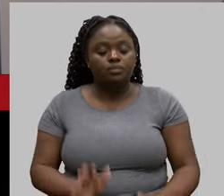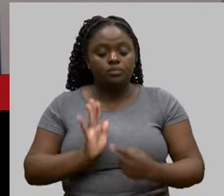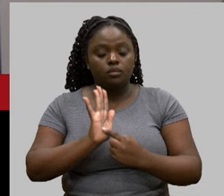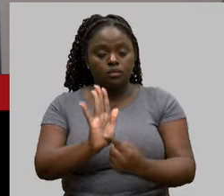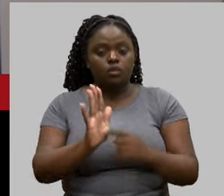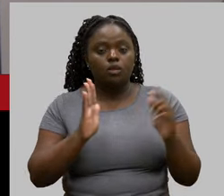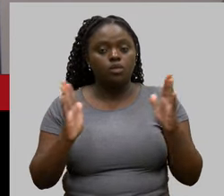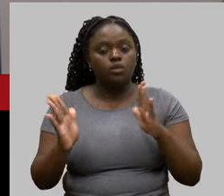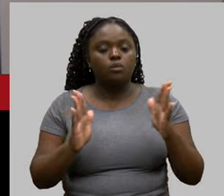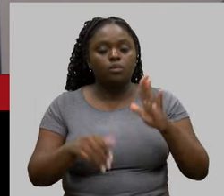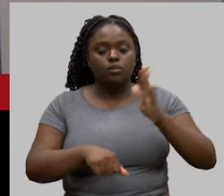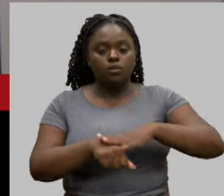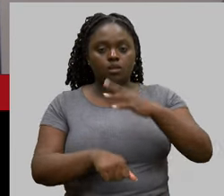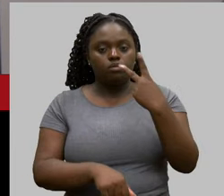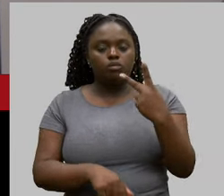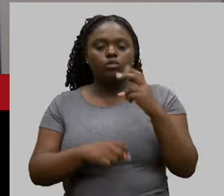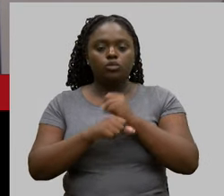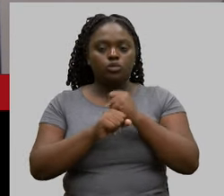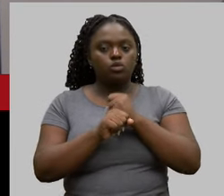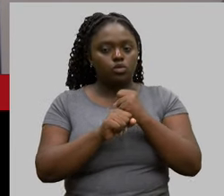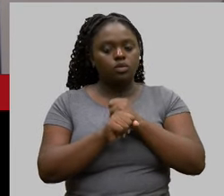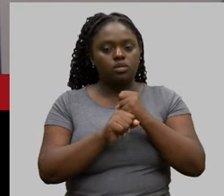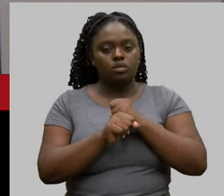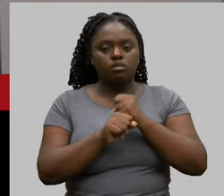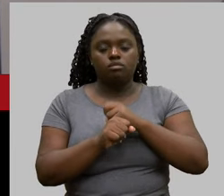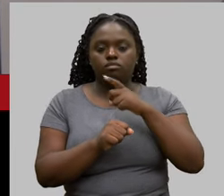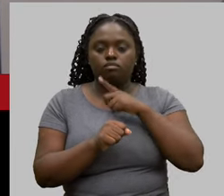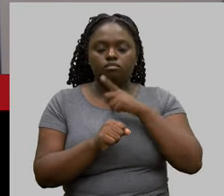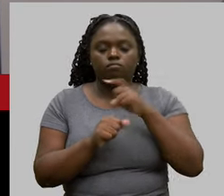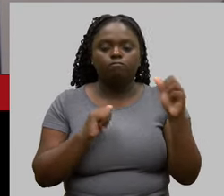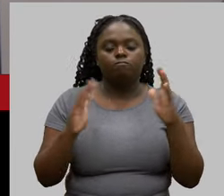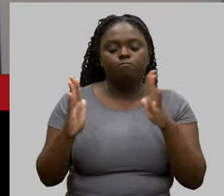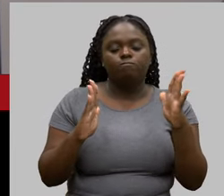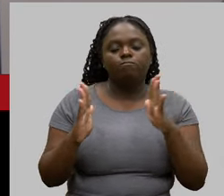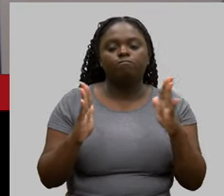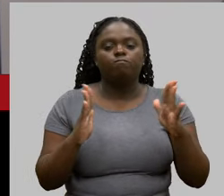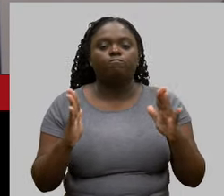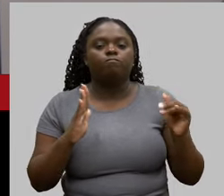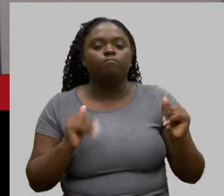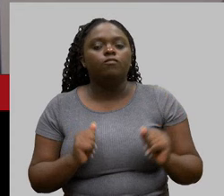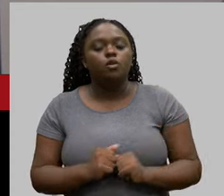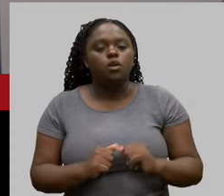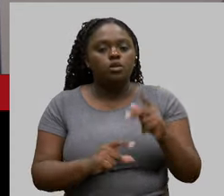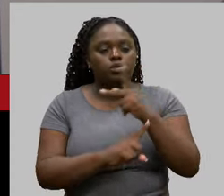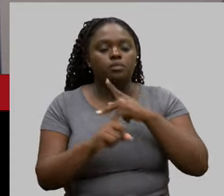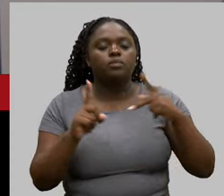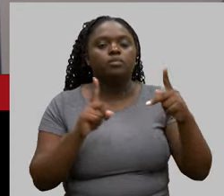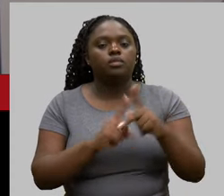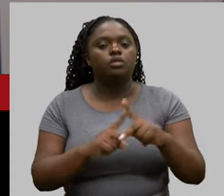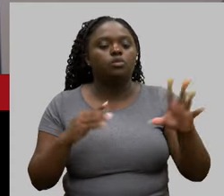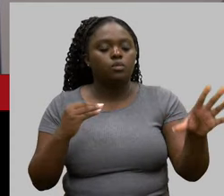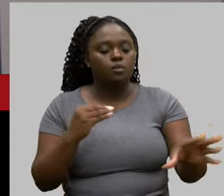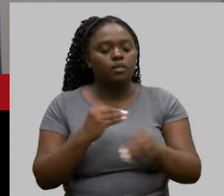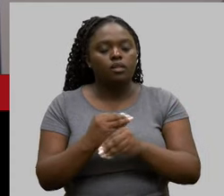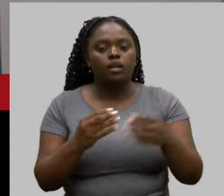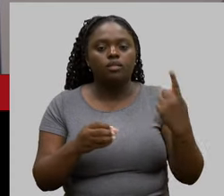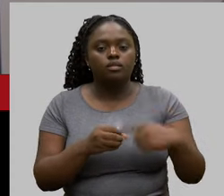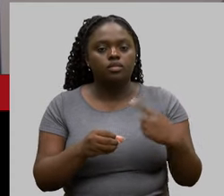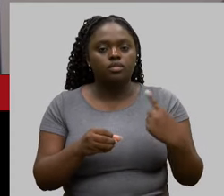entrada em vigor da da emenda para a instituição do regime de previdência complementar dos estados e municípios e a